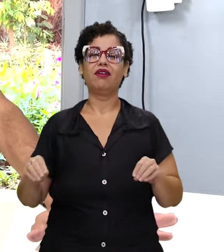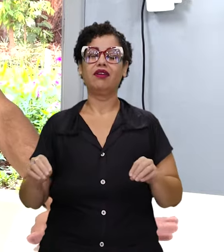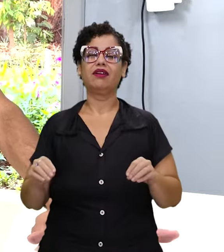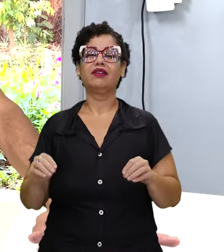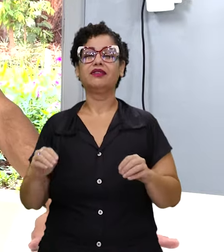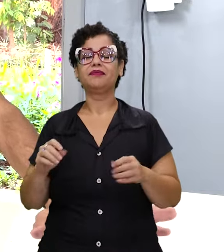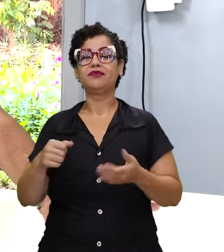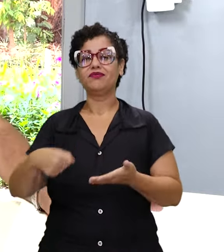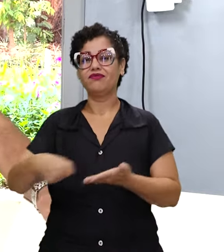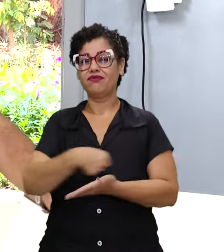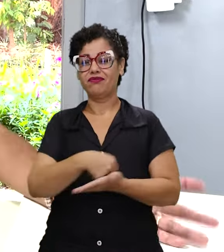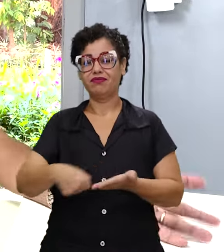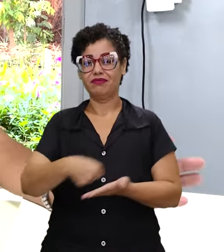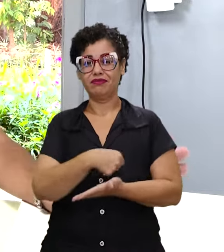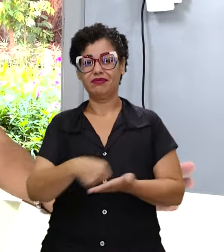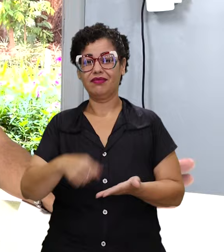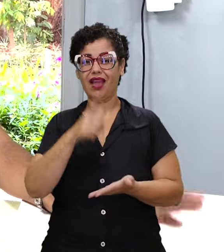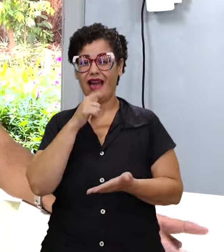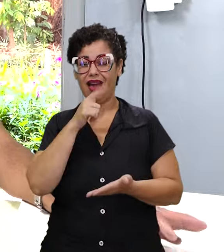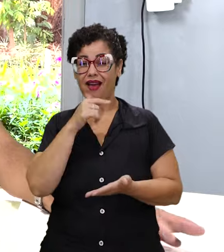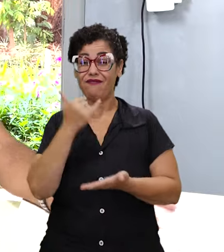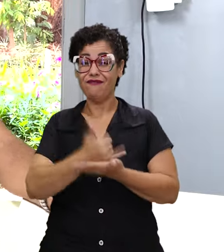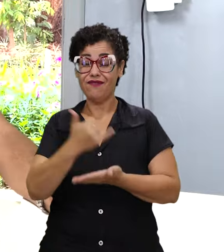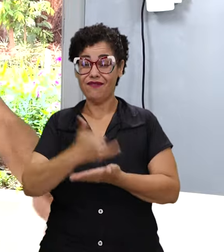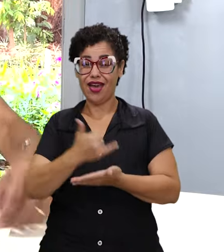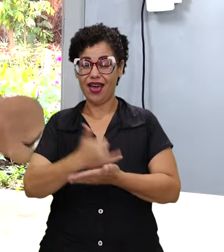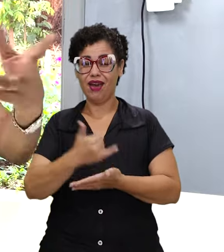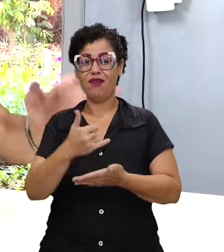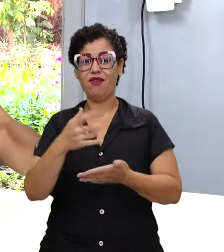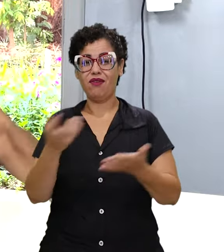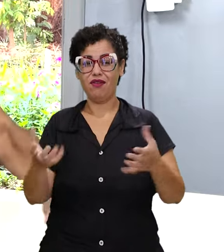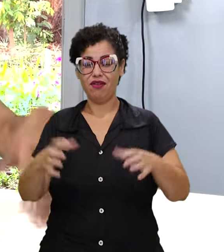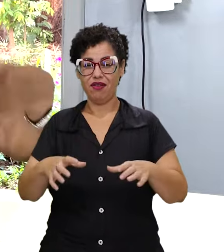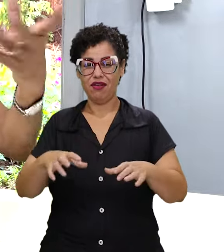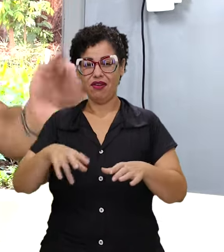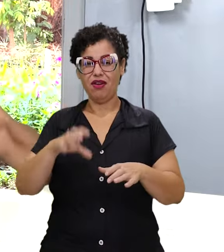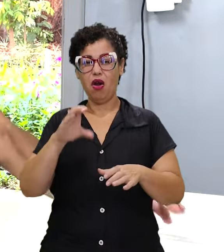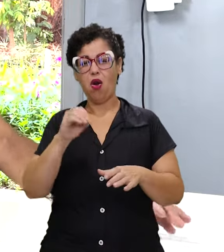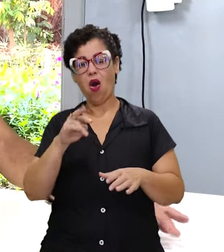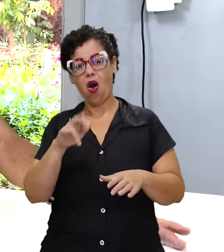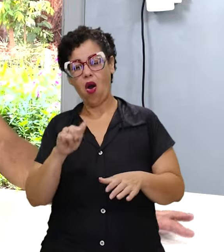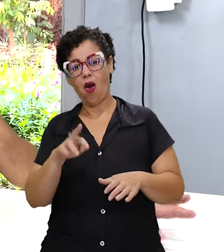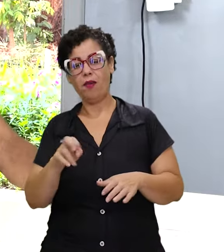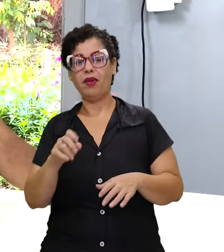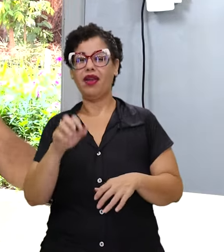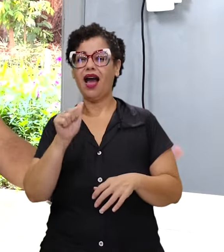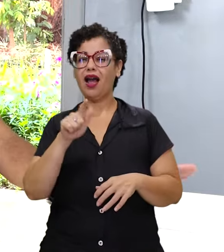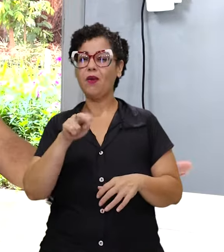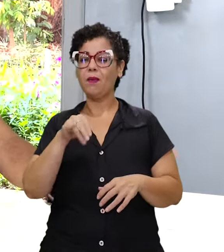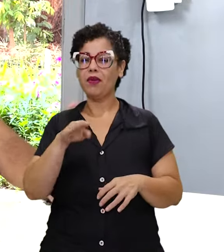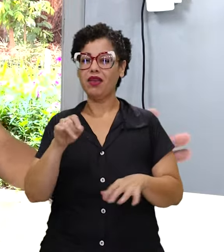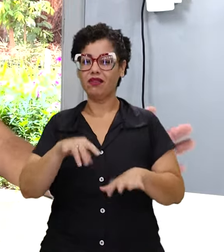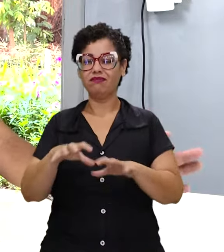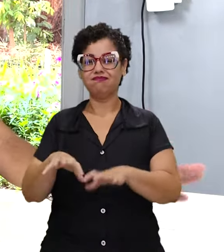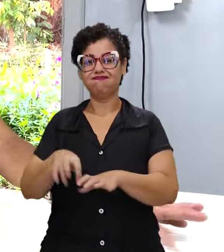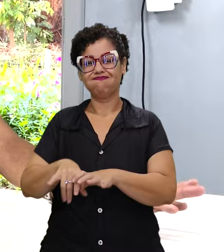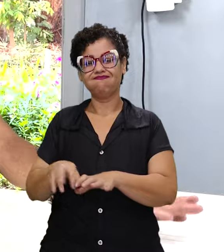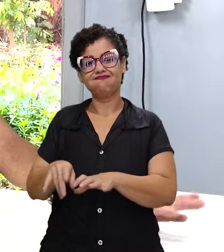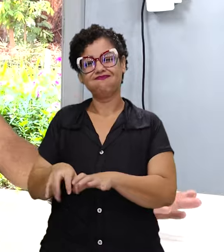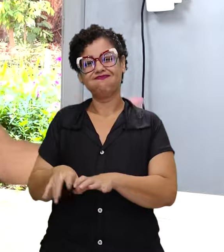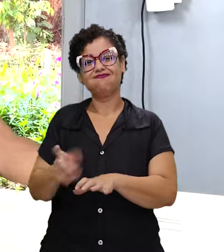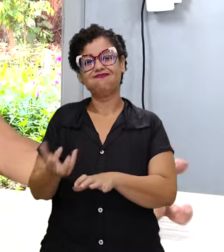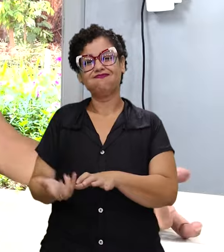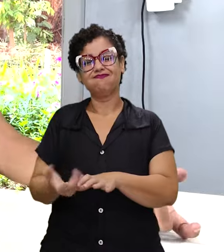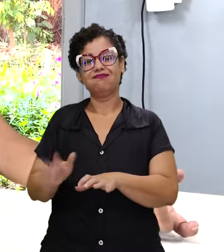no ferro, na água de ferro, de ferrugem, né? Ou de cobre, ou de alumínio. Então, no sulfato,